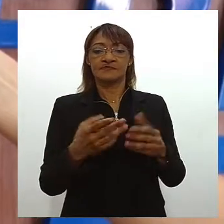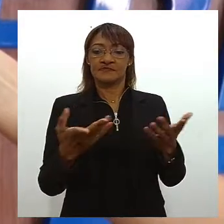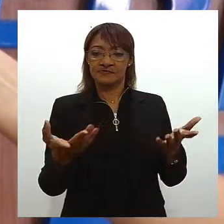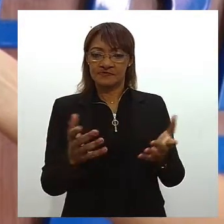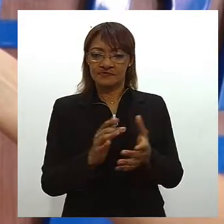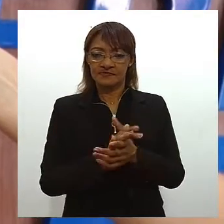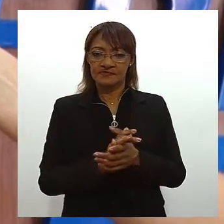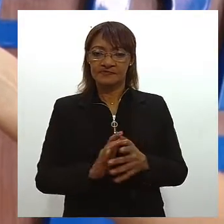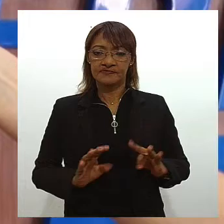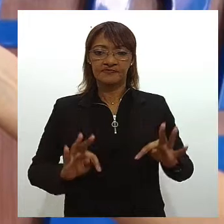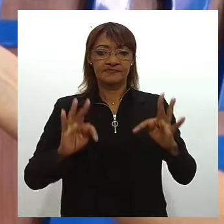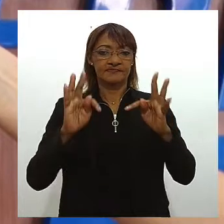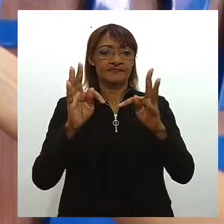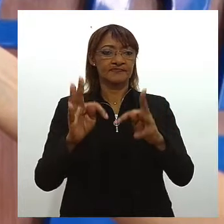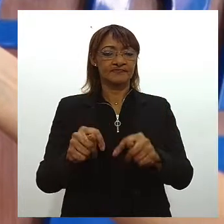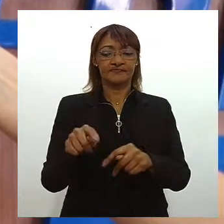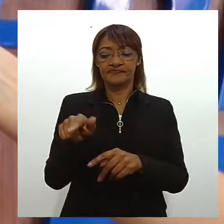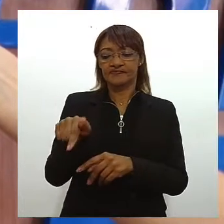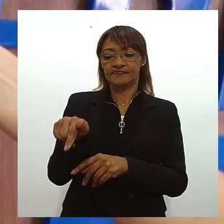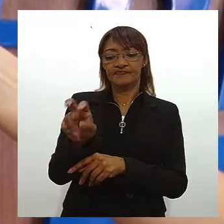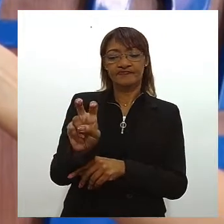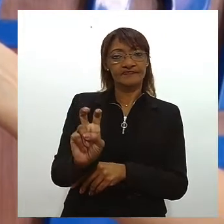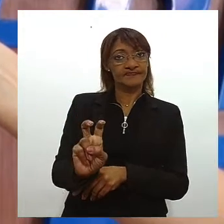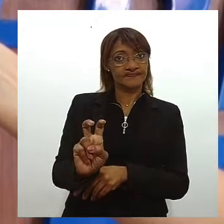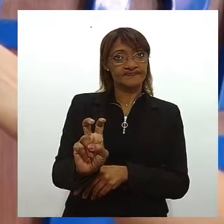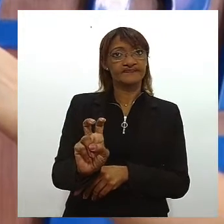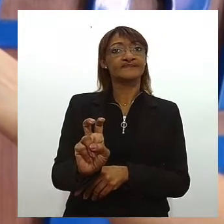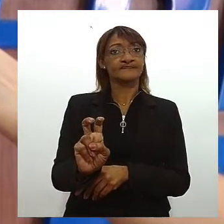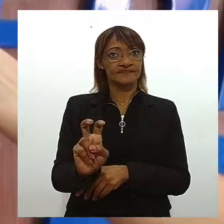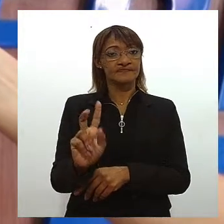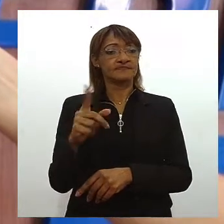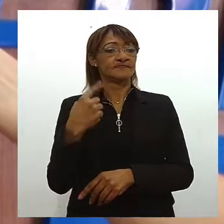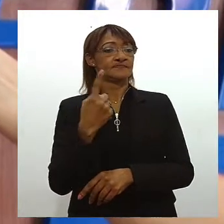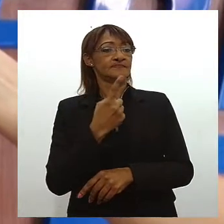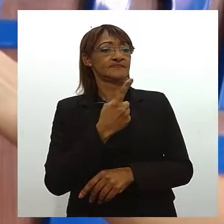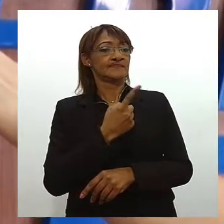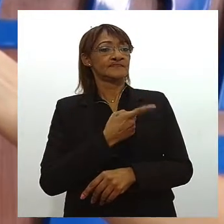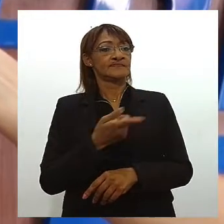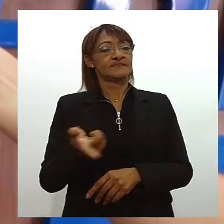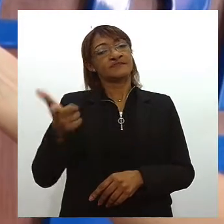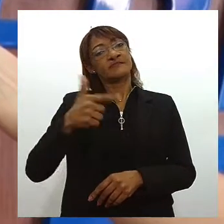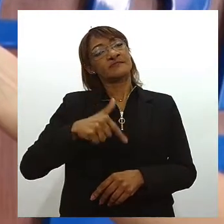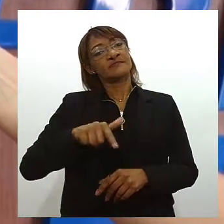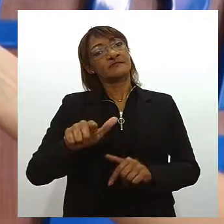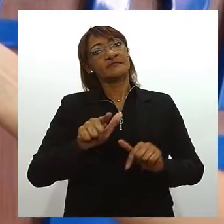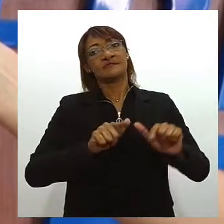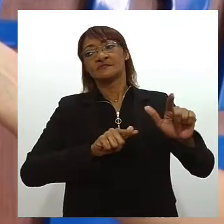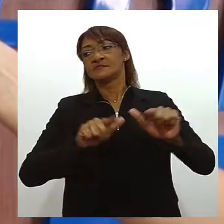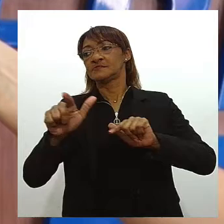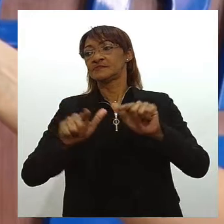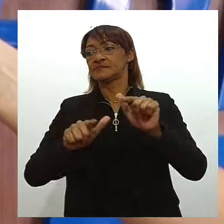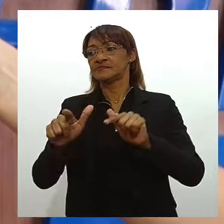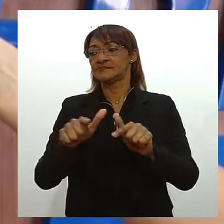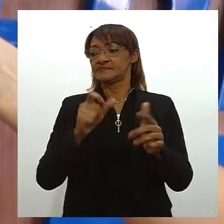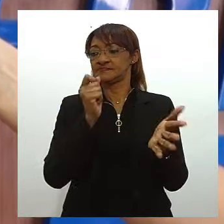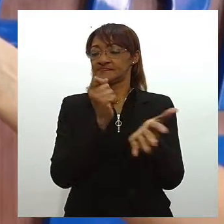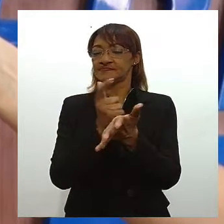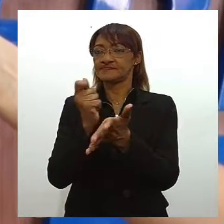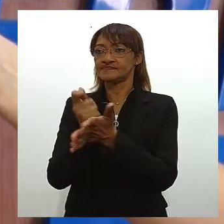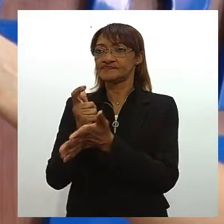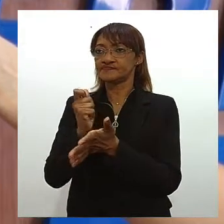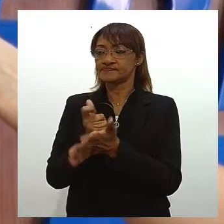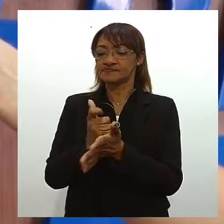para todos os 75 municípios de Sergipe, onde nós podemos reforçar o trabalho para as compras governamentais do